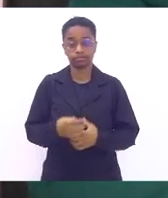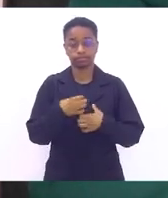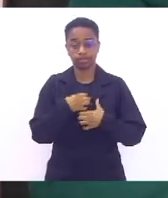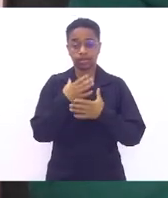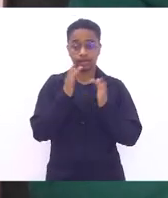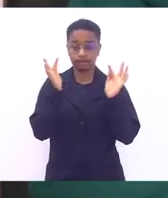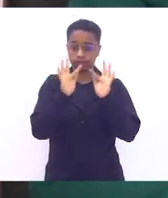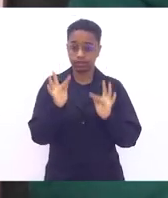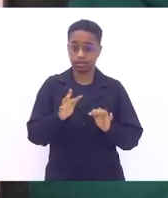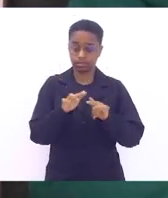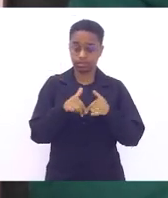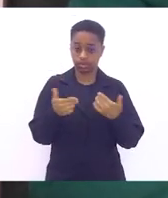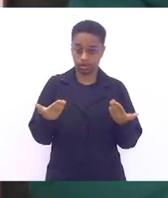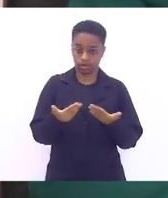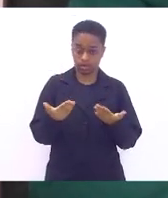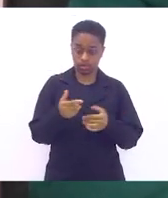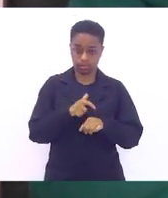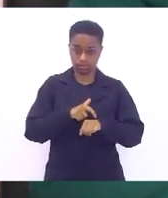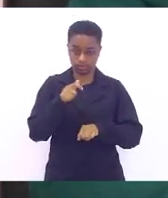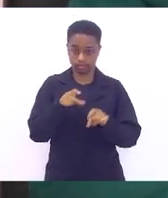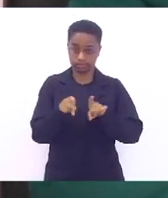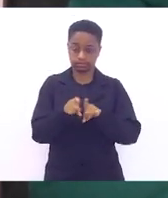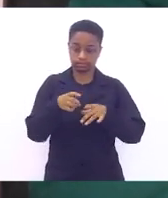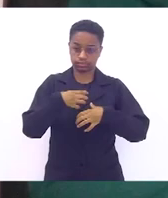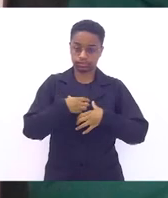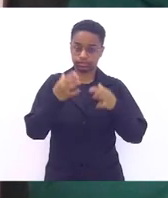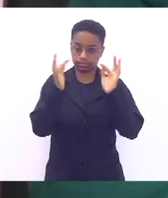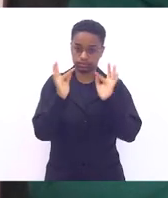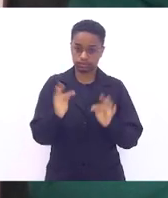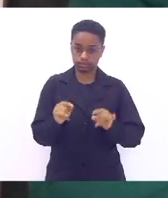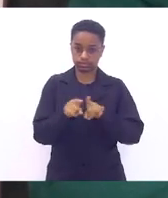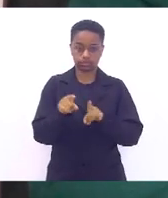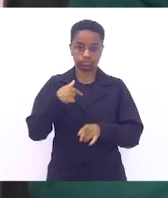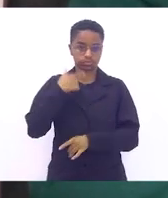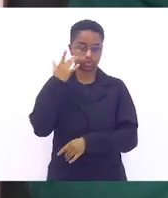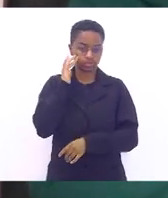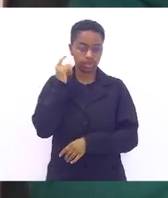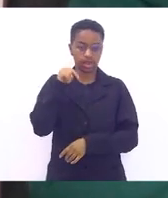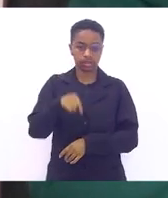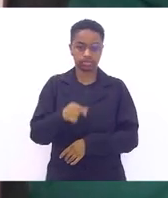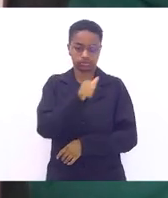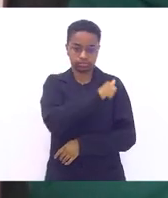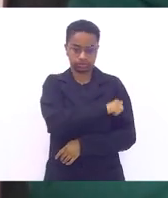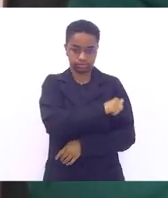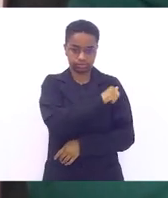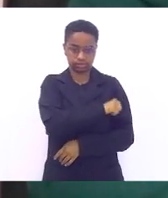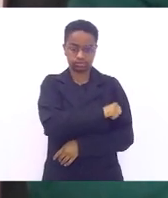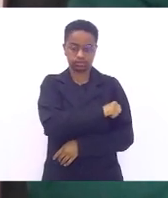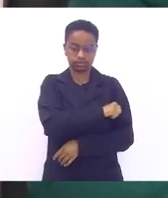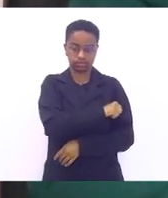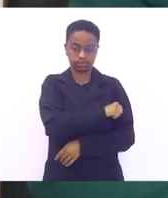deliciados por esse momento, foi um privilégio, e eu acho que o Estado do Rio está